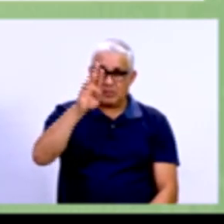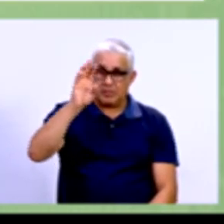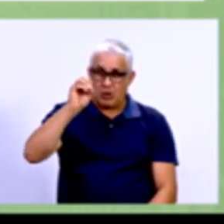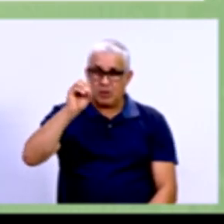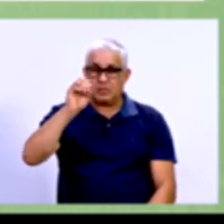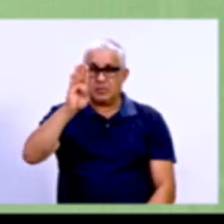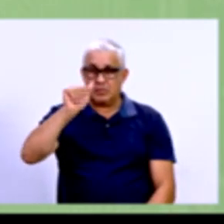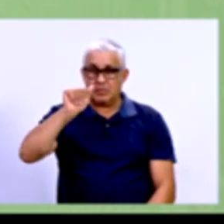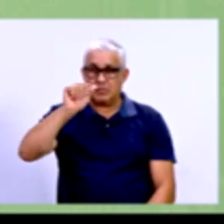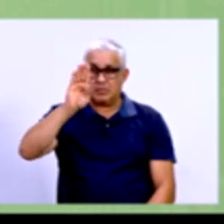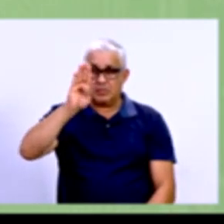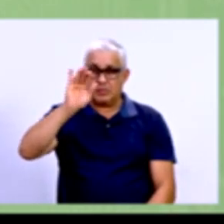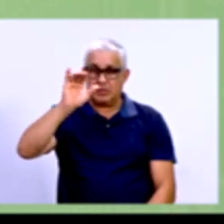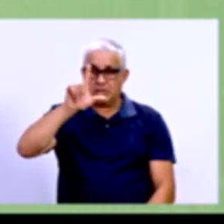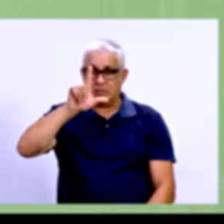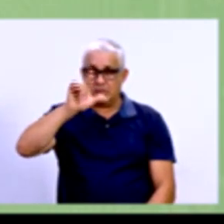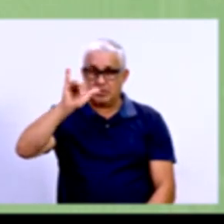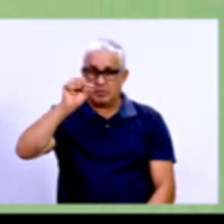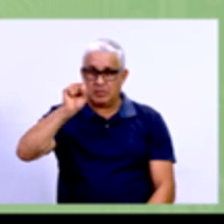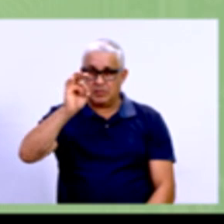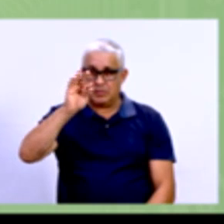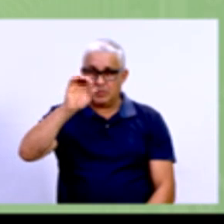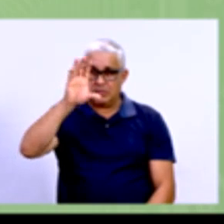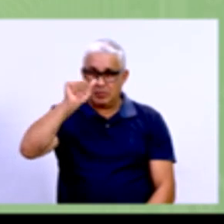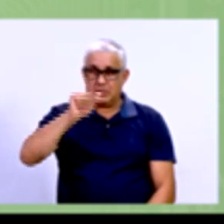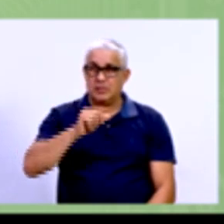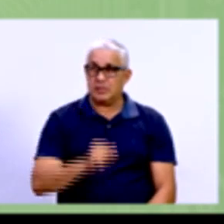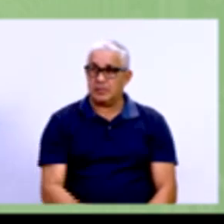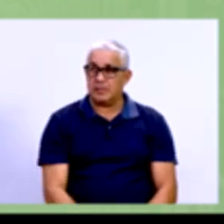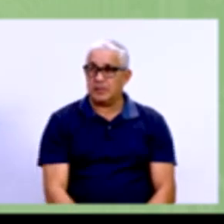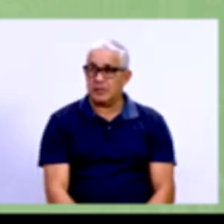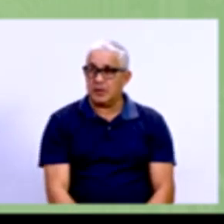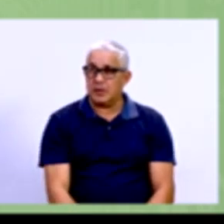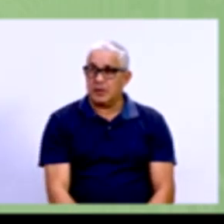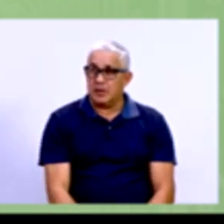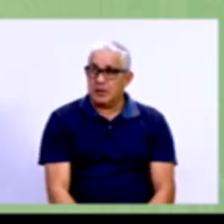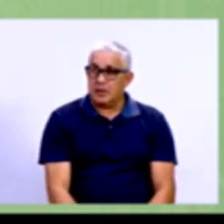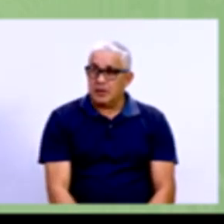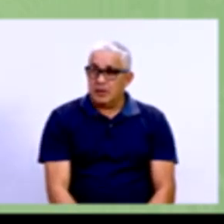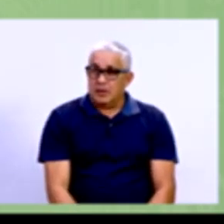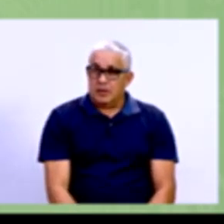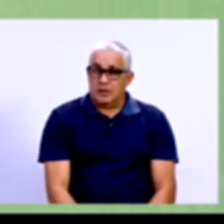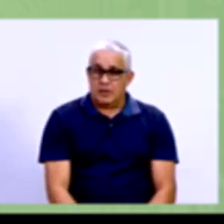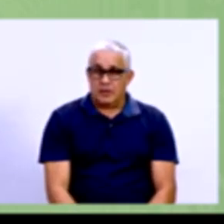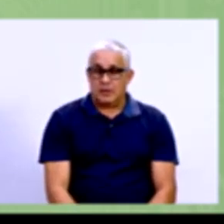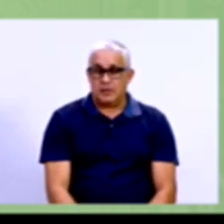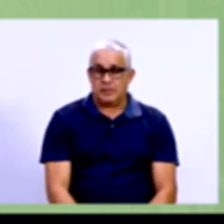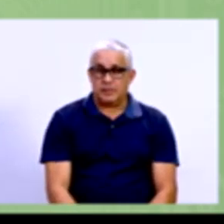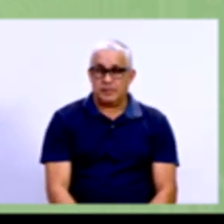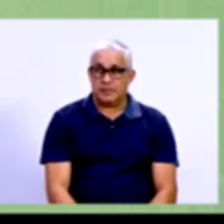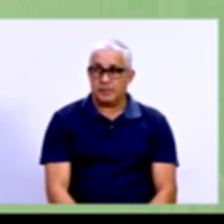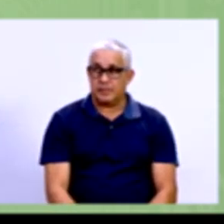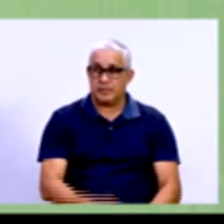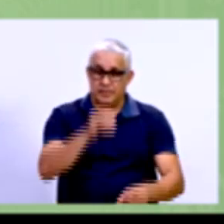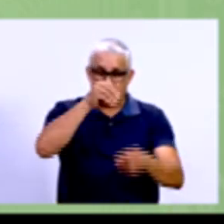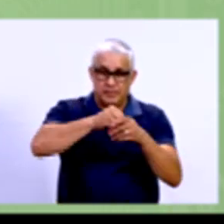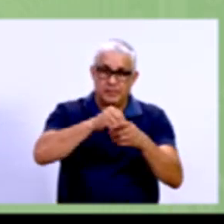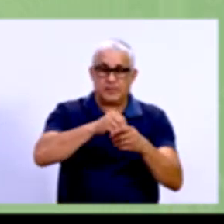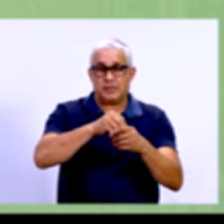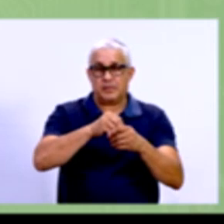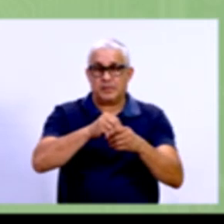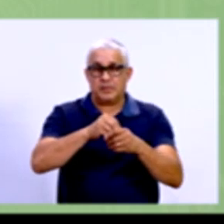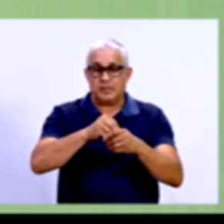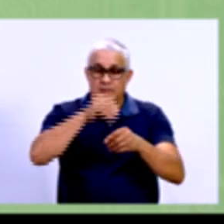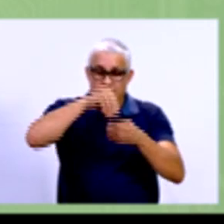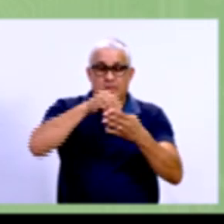mesmo. Opa. Aqui. Falando da distribuição de frequências, dentro das nossas aulas foi